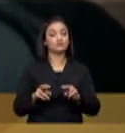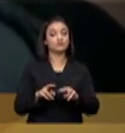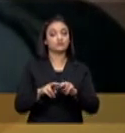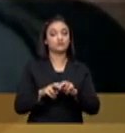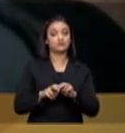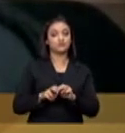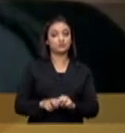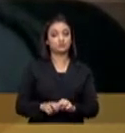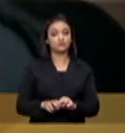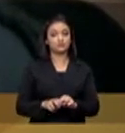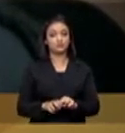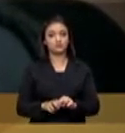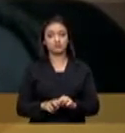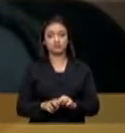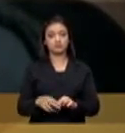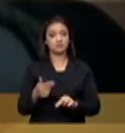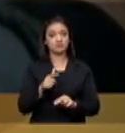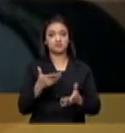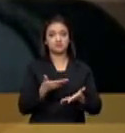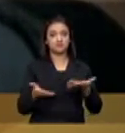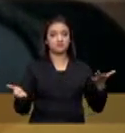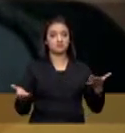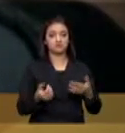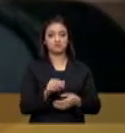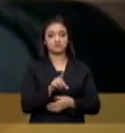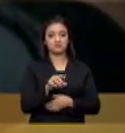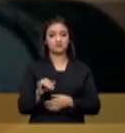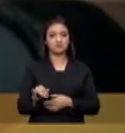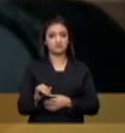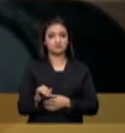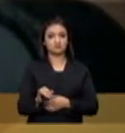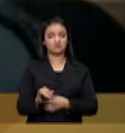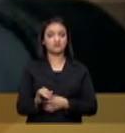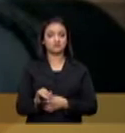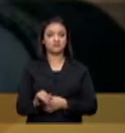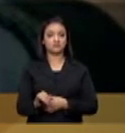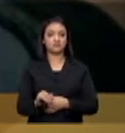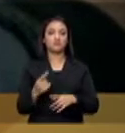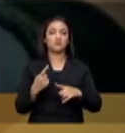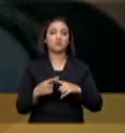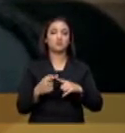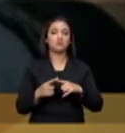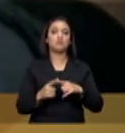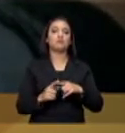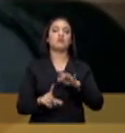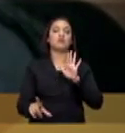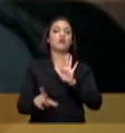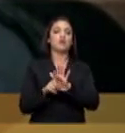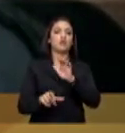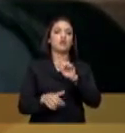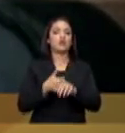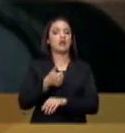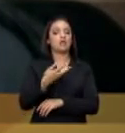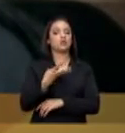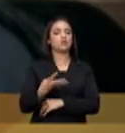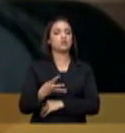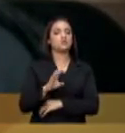em prejuízo da ação direta em razão da modificação introduzida pela Lei